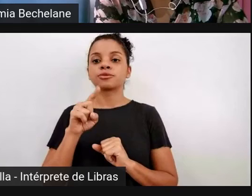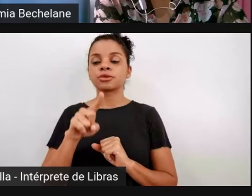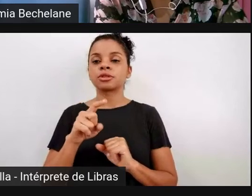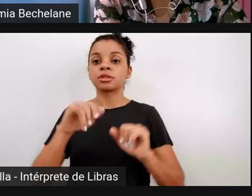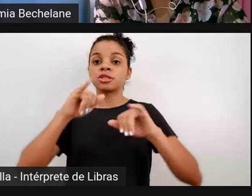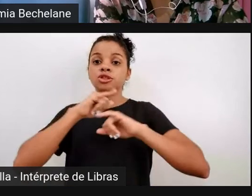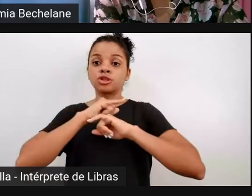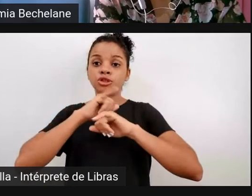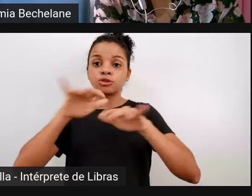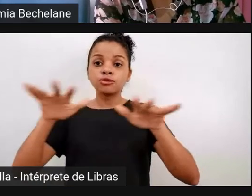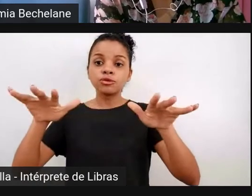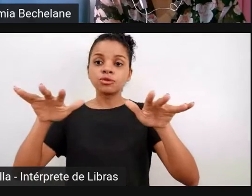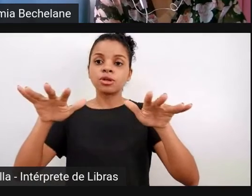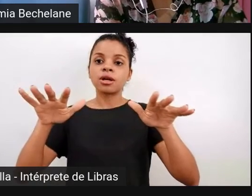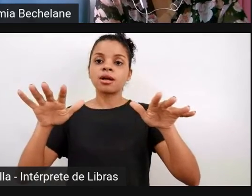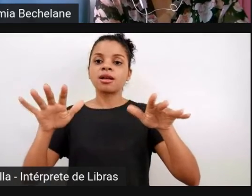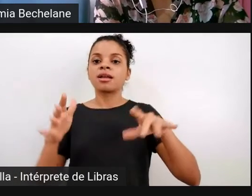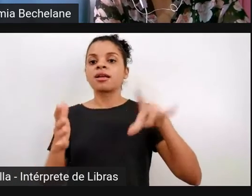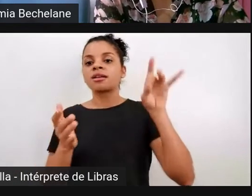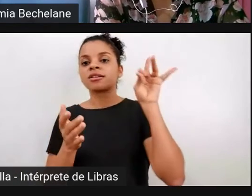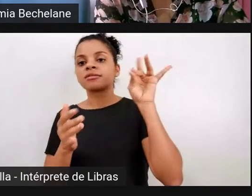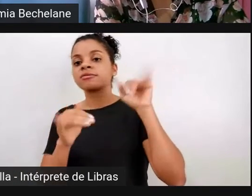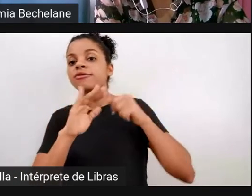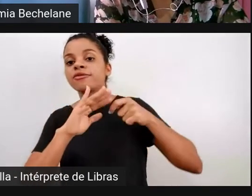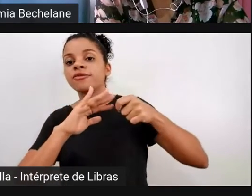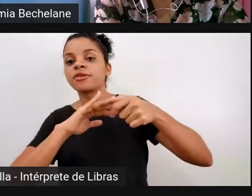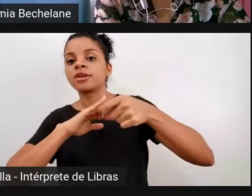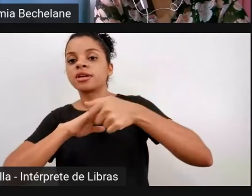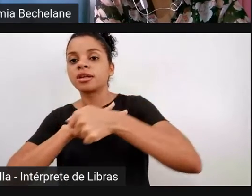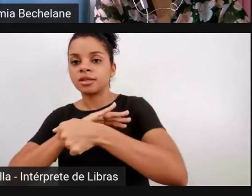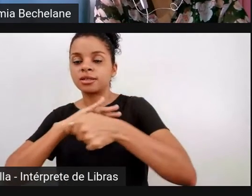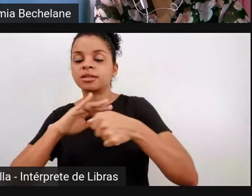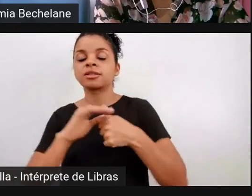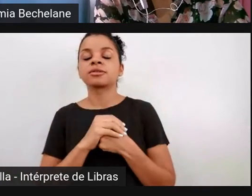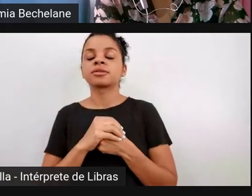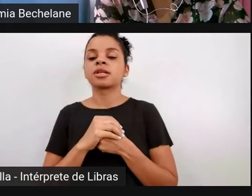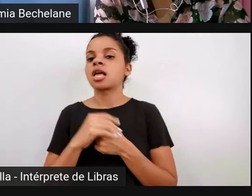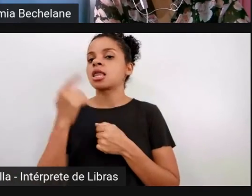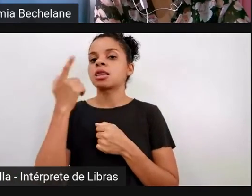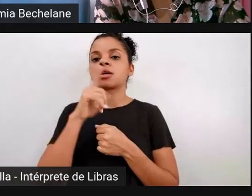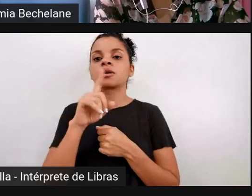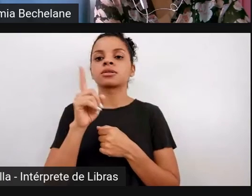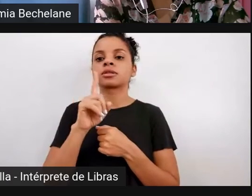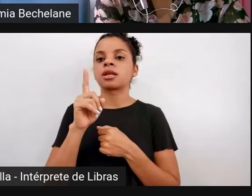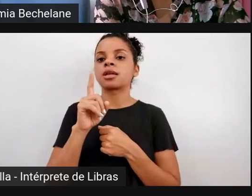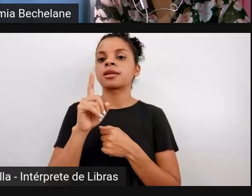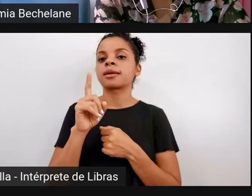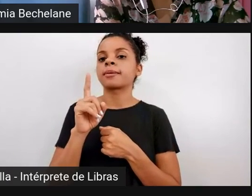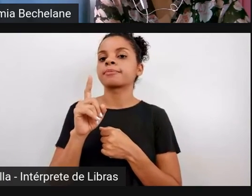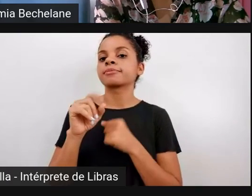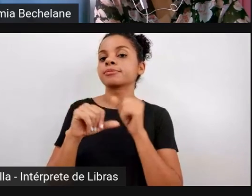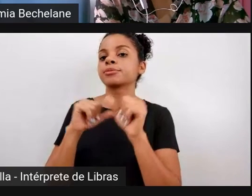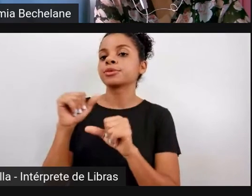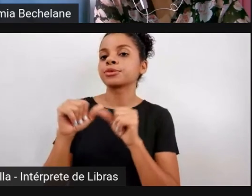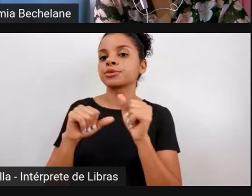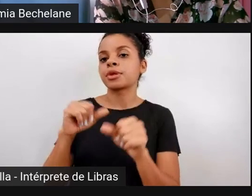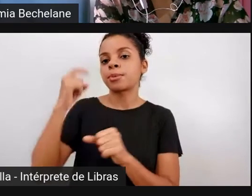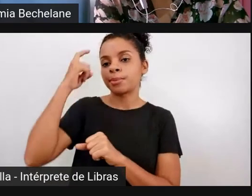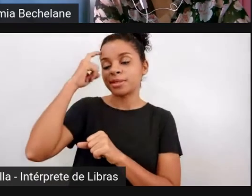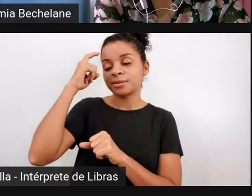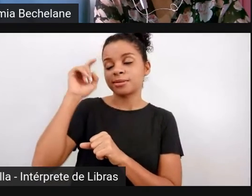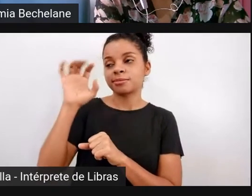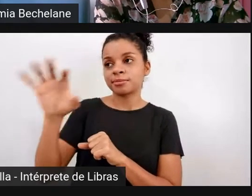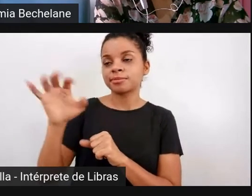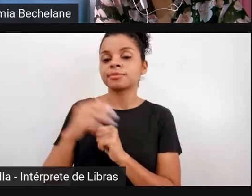news, a gente não necessariamente vai mudar a opinião das pessoas, principalmente aquelas que reproduzem, mesmo quando elas não acreditam. Mas a gente